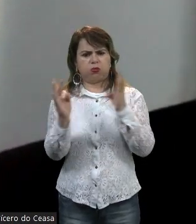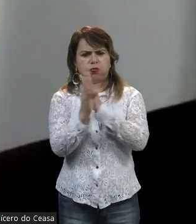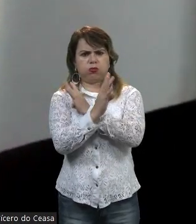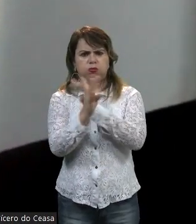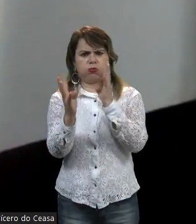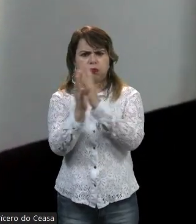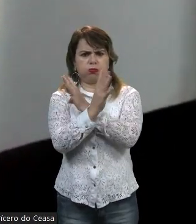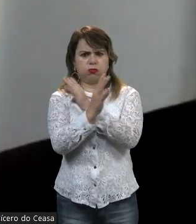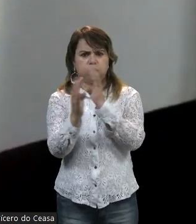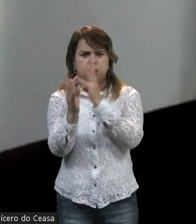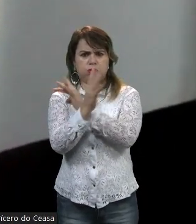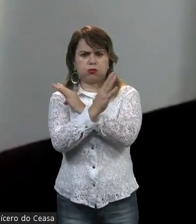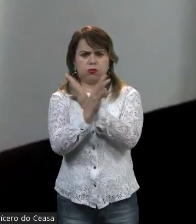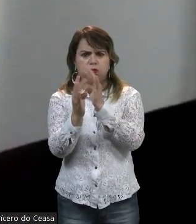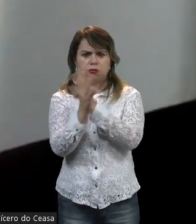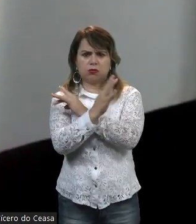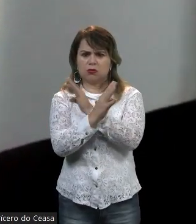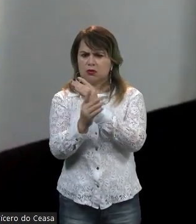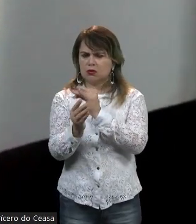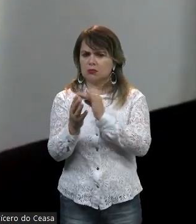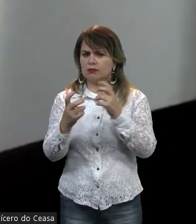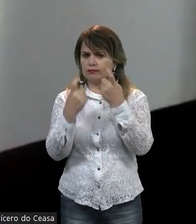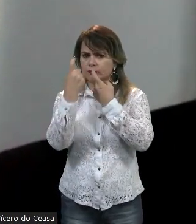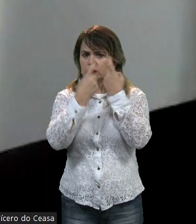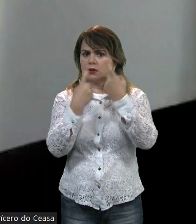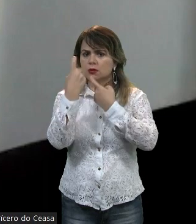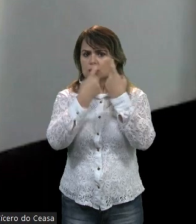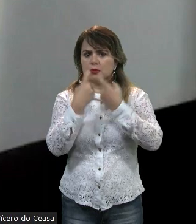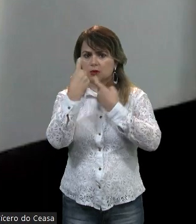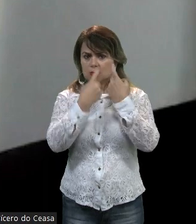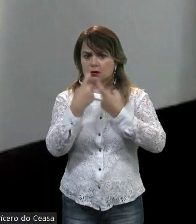muito. Então, né?